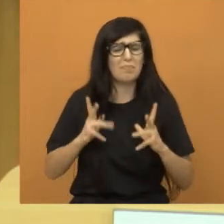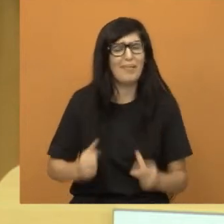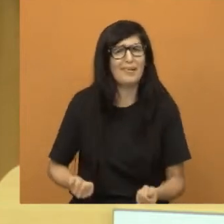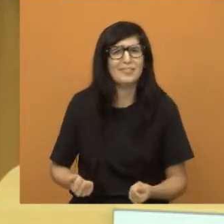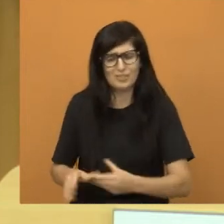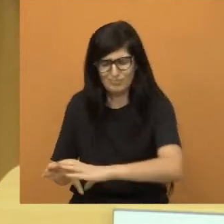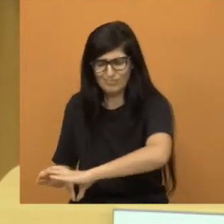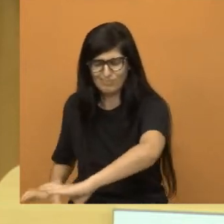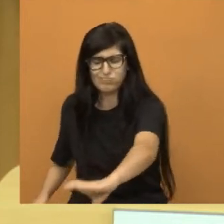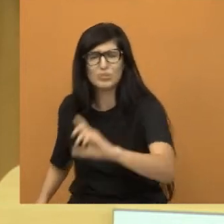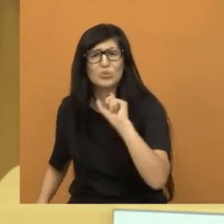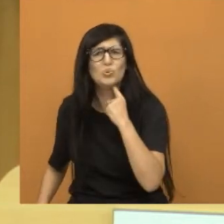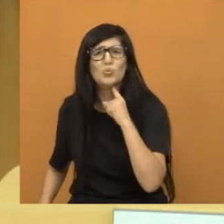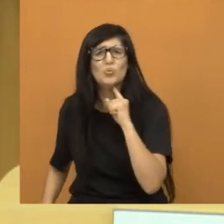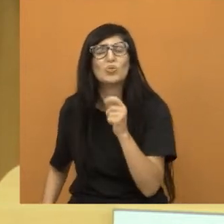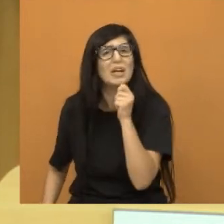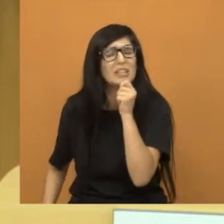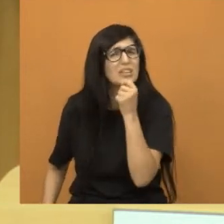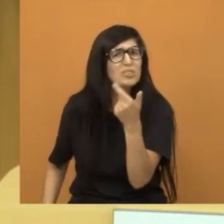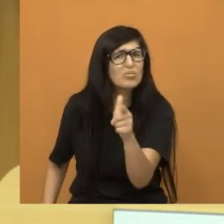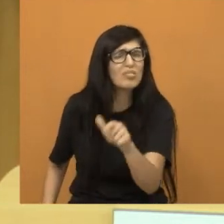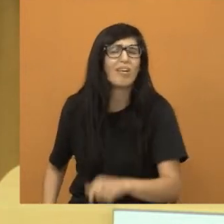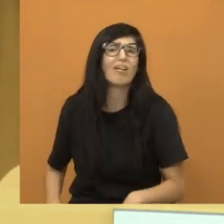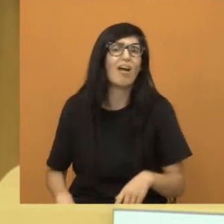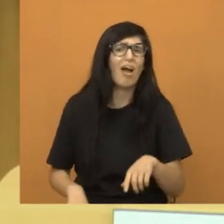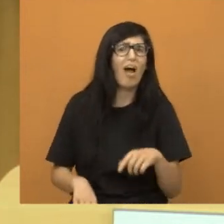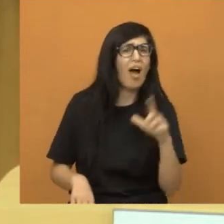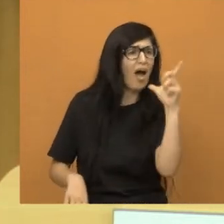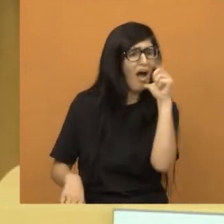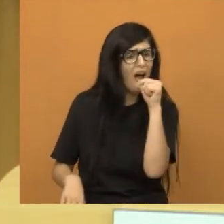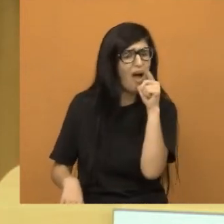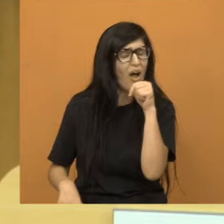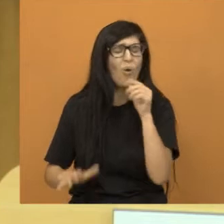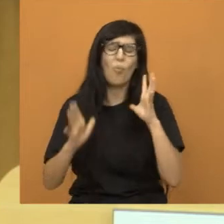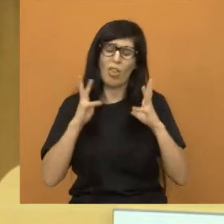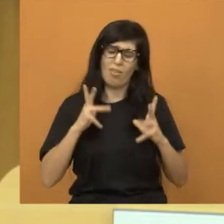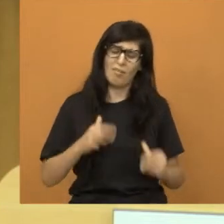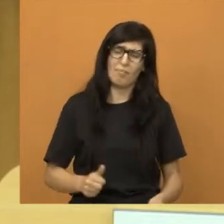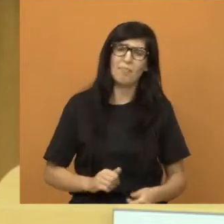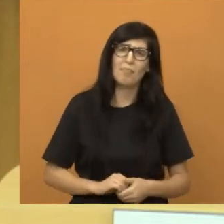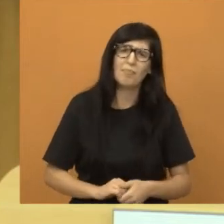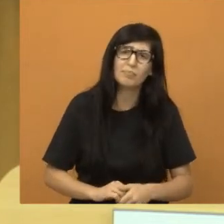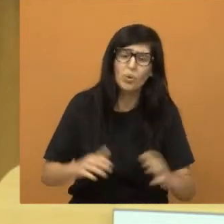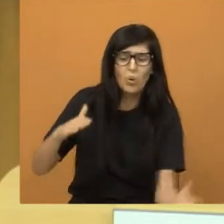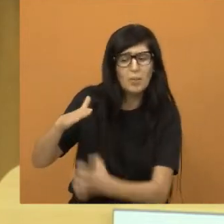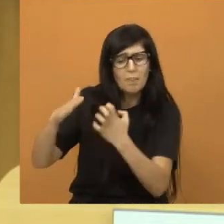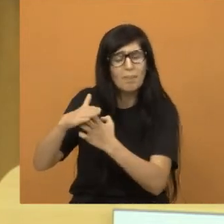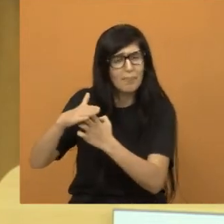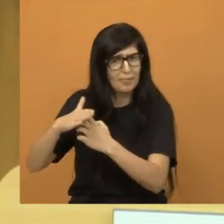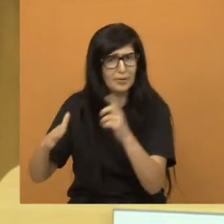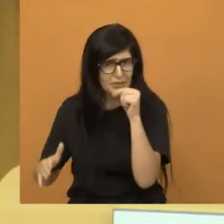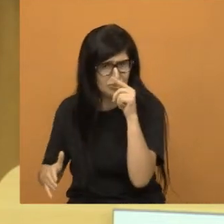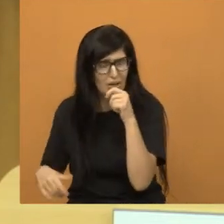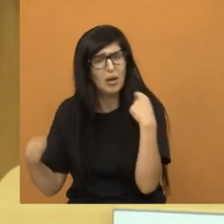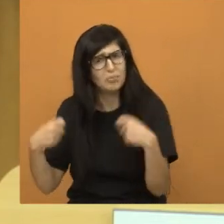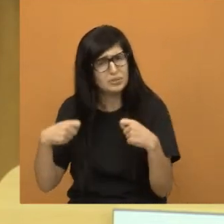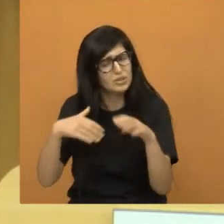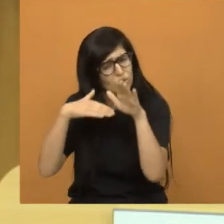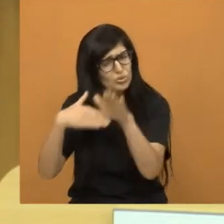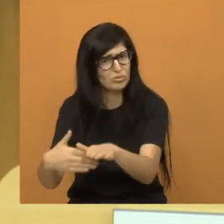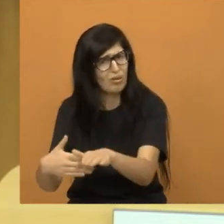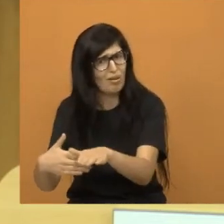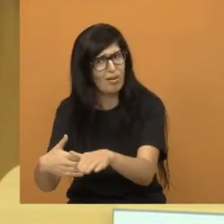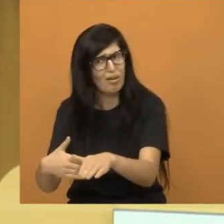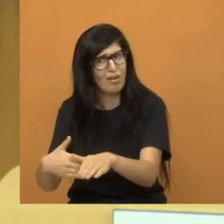se universalizou a água potável. Portanto, é nesse sentido que o SAI tem que agir. O lucro é